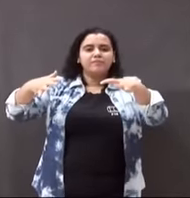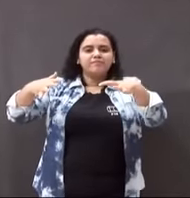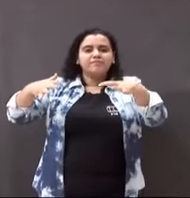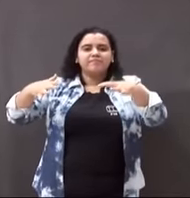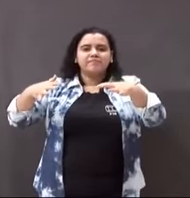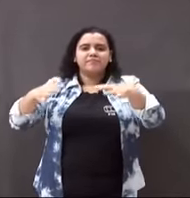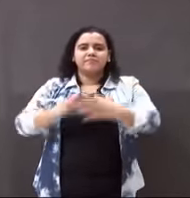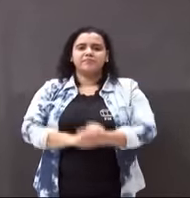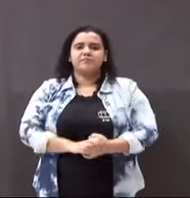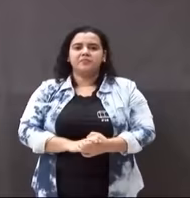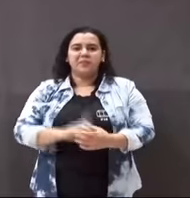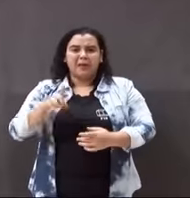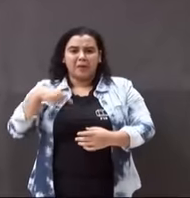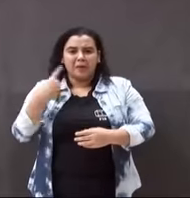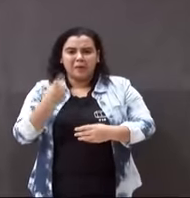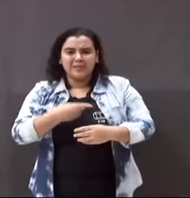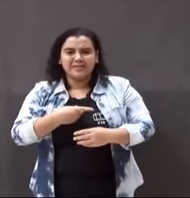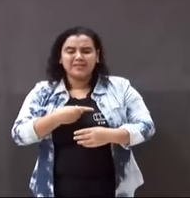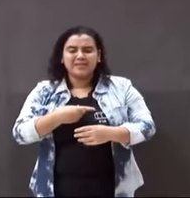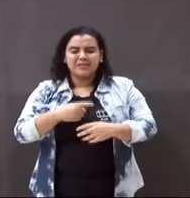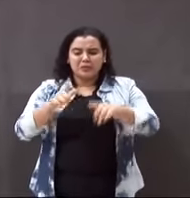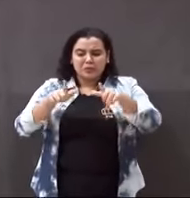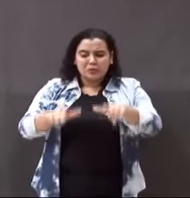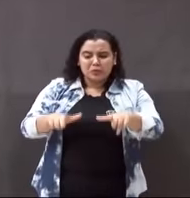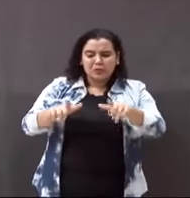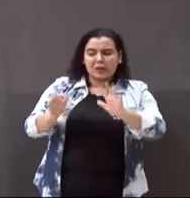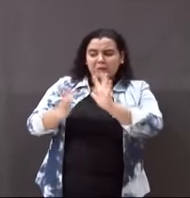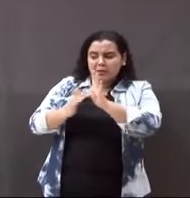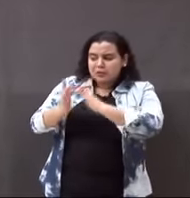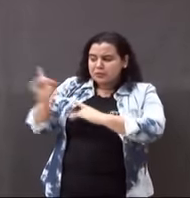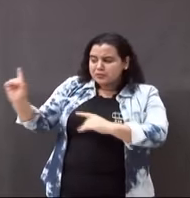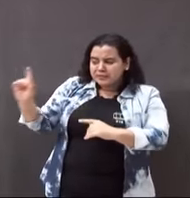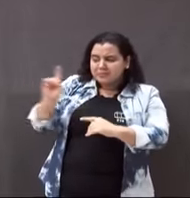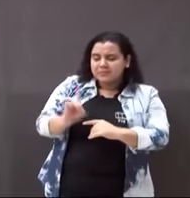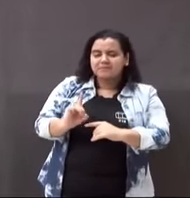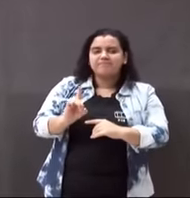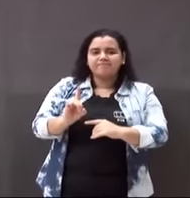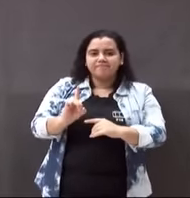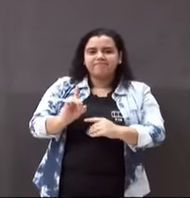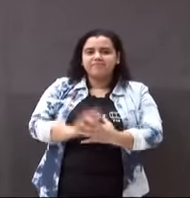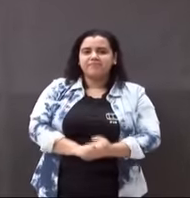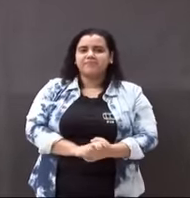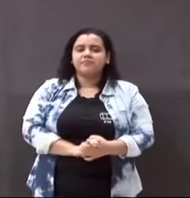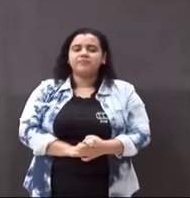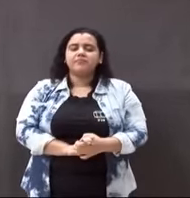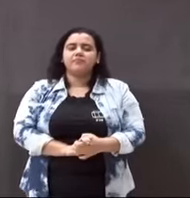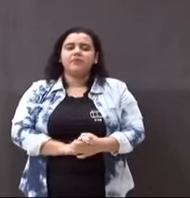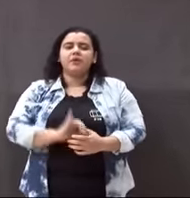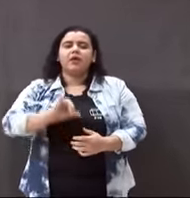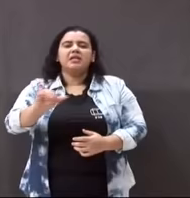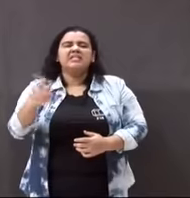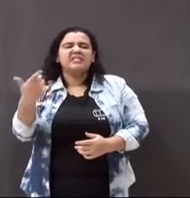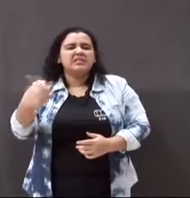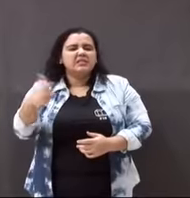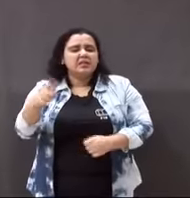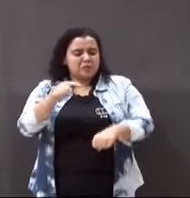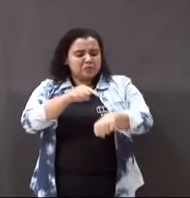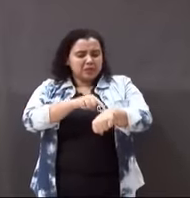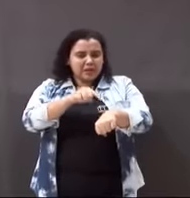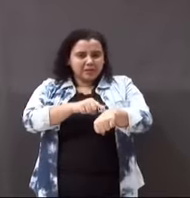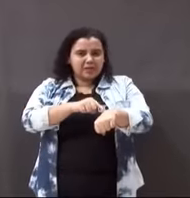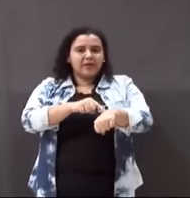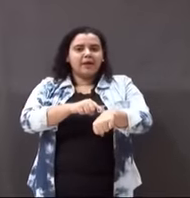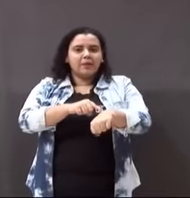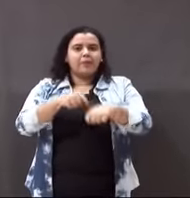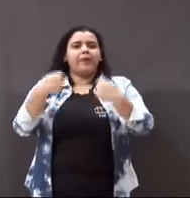Se está faltando tempo, receba tempo. Se está faltando tempo, receba tempo. Se está faltando... aí é você que escolhe. Tem gente que deu